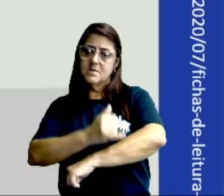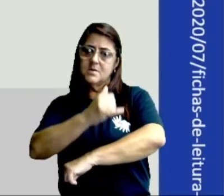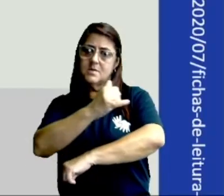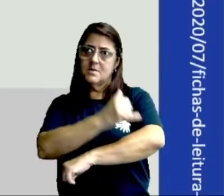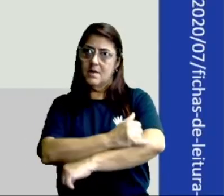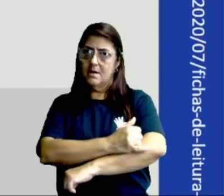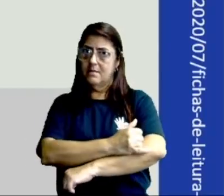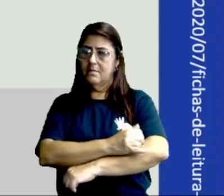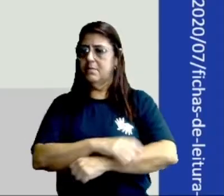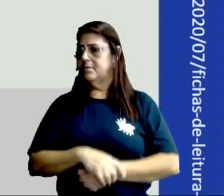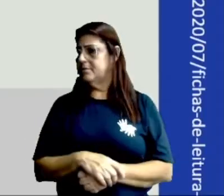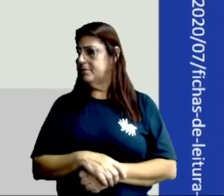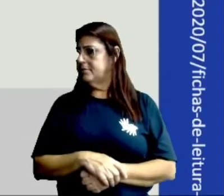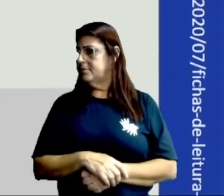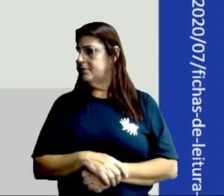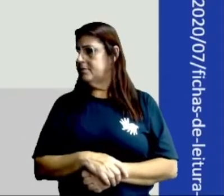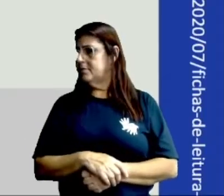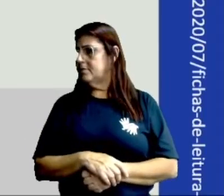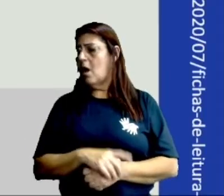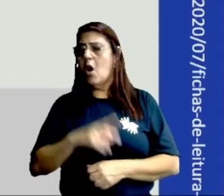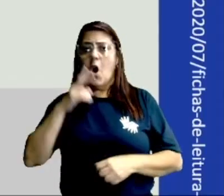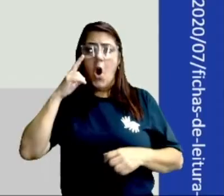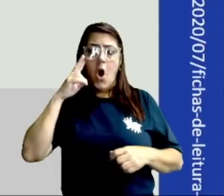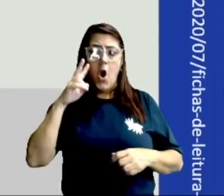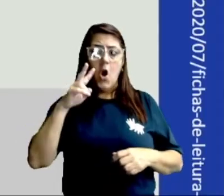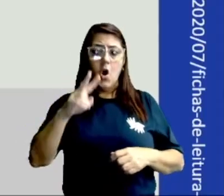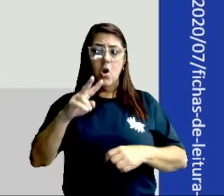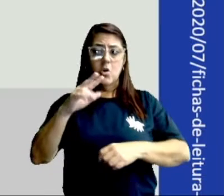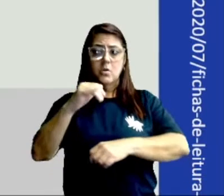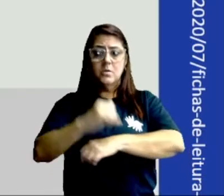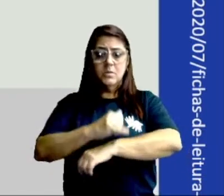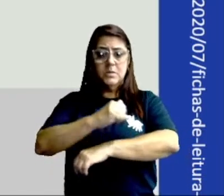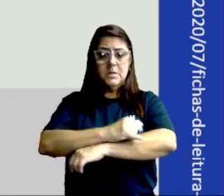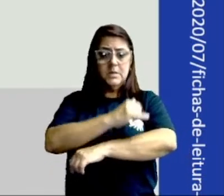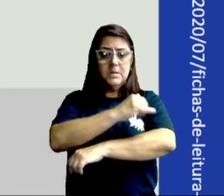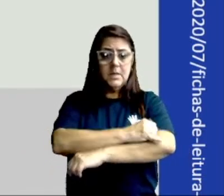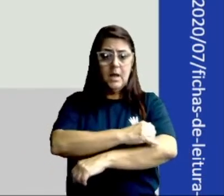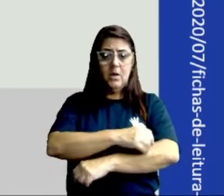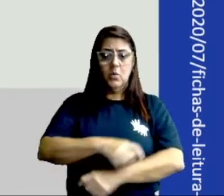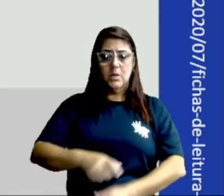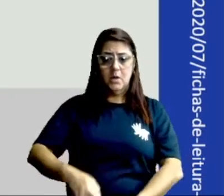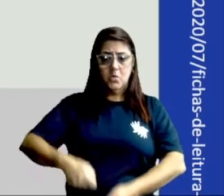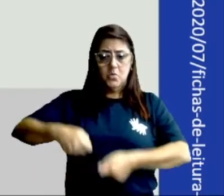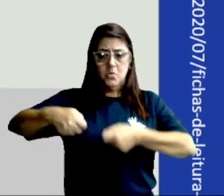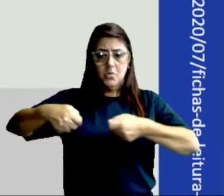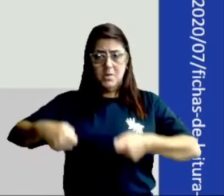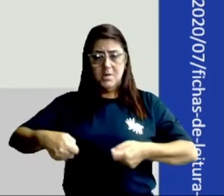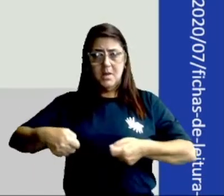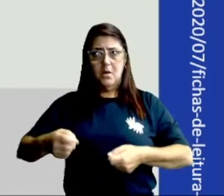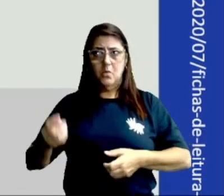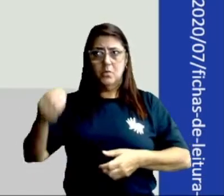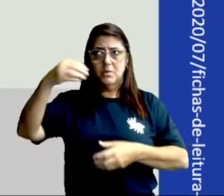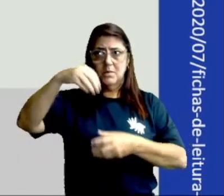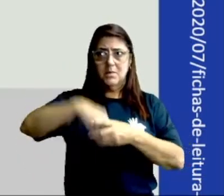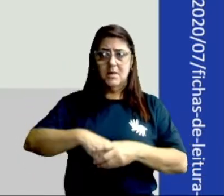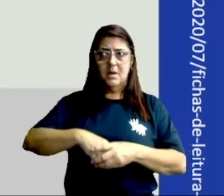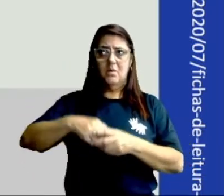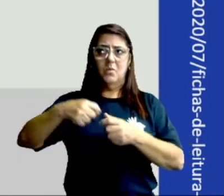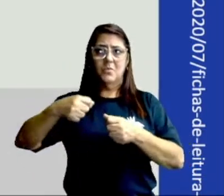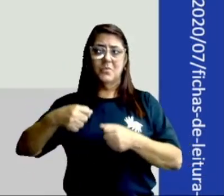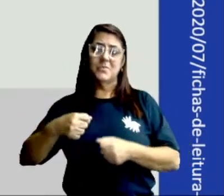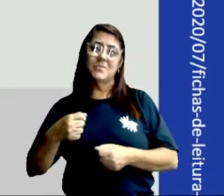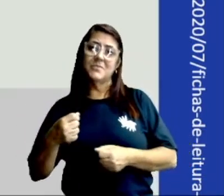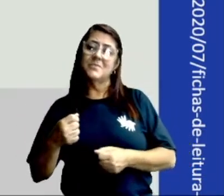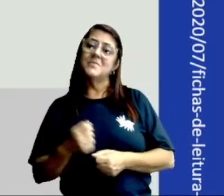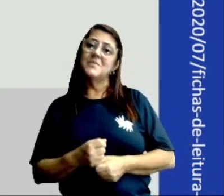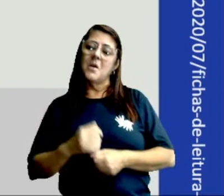sapo. E ele diz assim, ó. Olha o sapo dentro do saco. O saco com o sapo dentro.